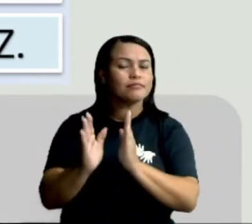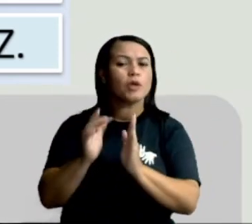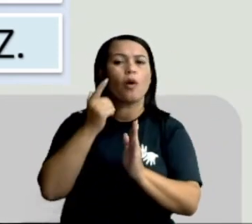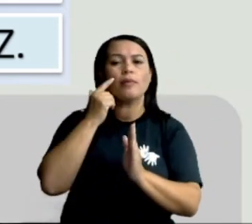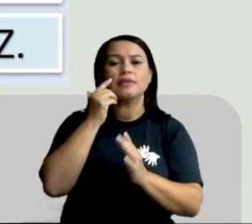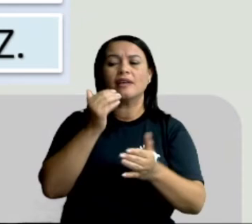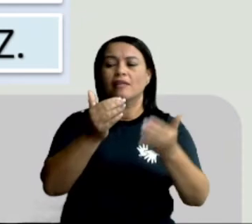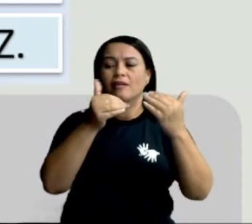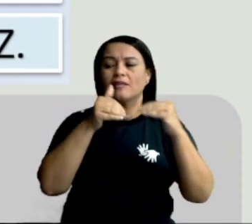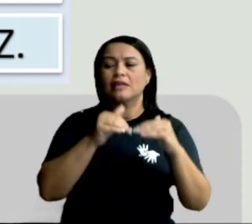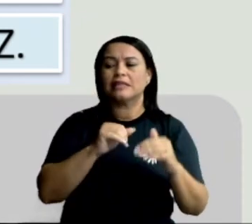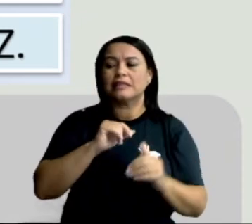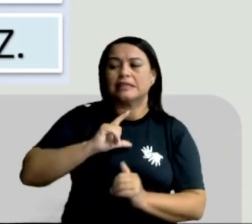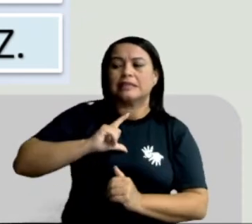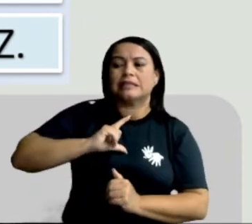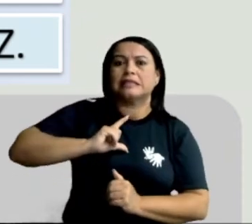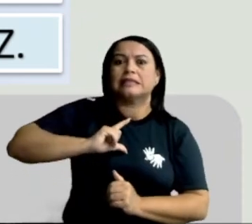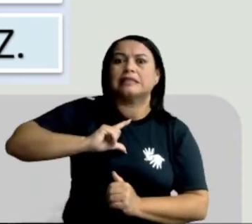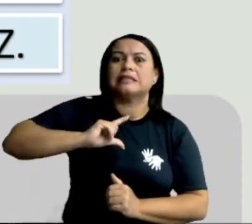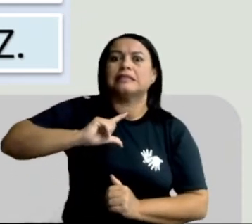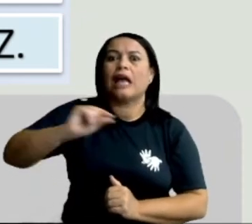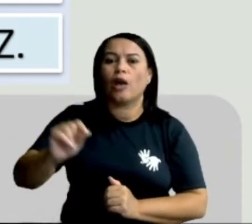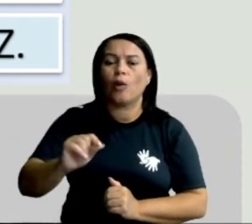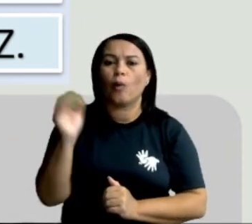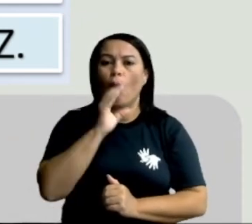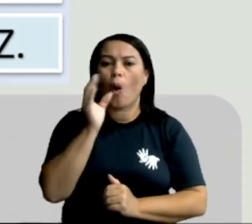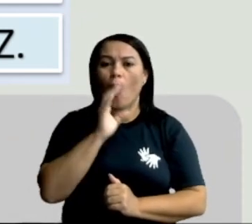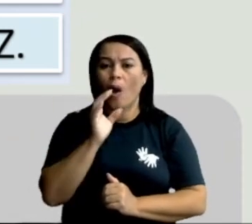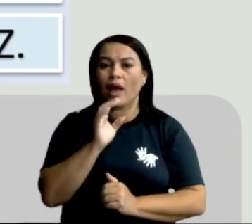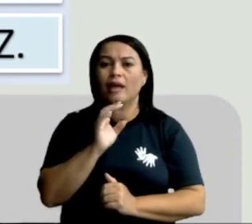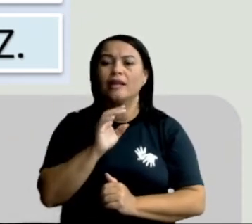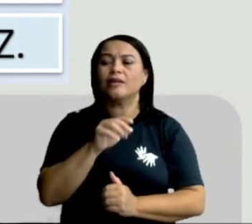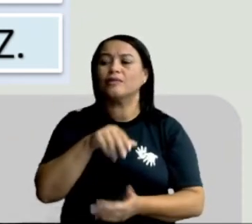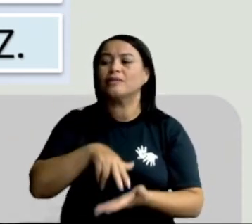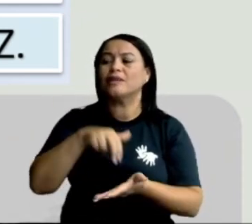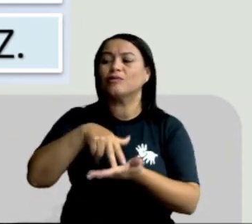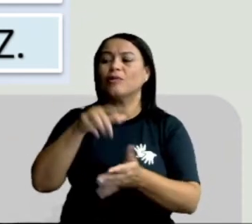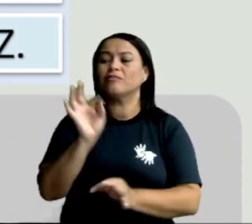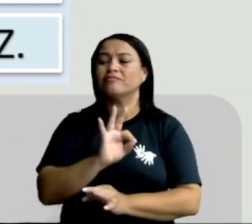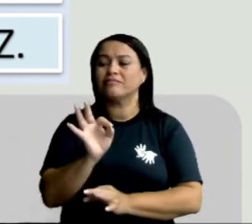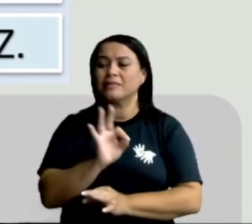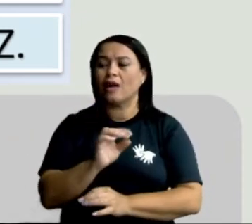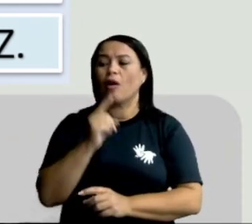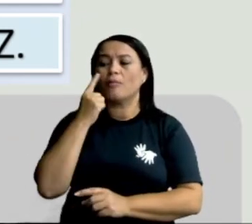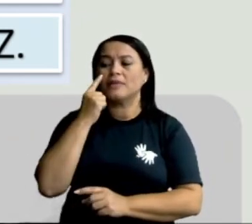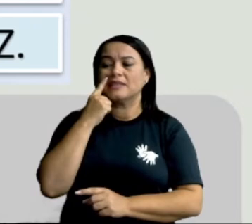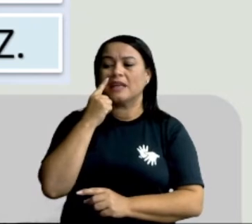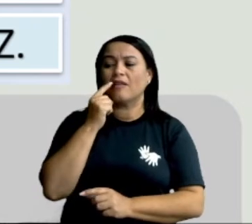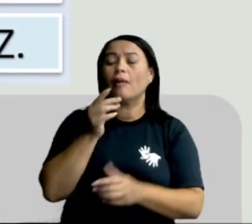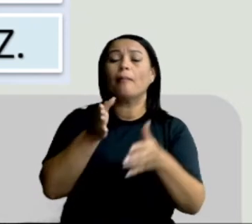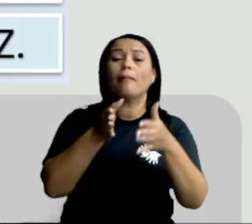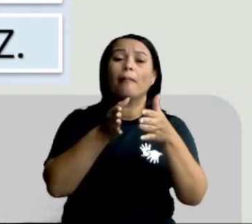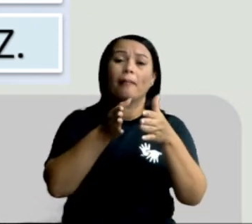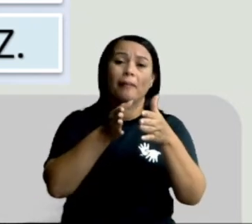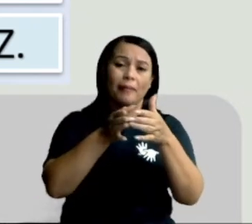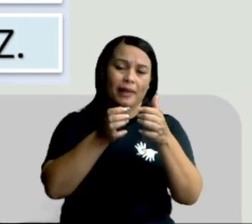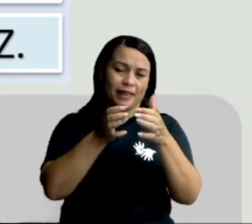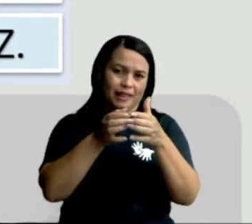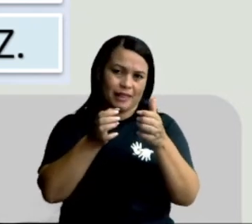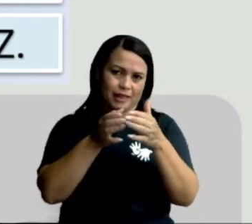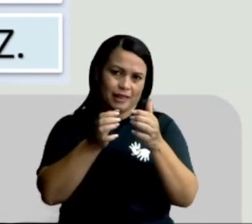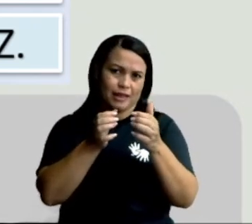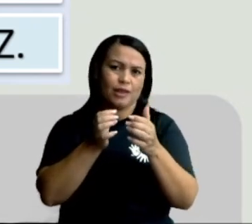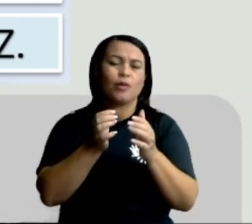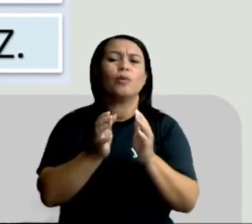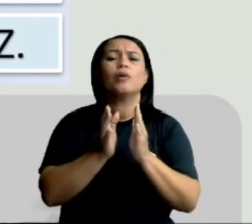de baixo saiu correndo e saltou infeliz? Não. E aqui, ó, pediu que poupasse sua vida. Essa é